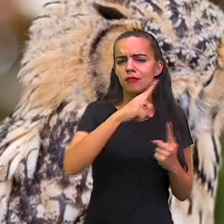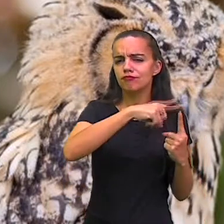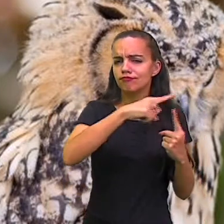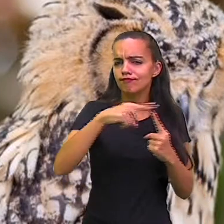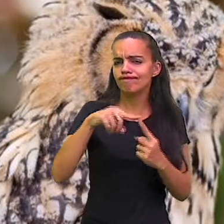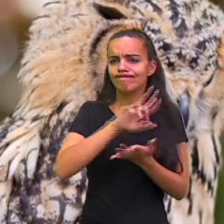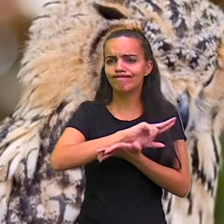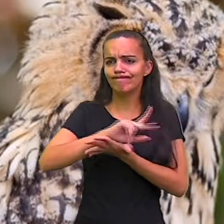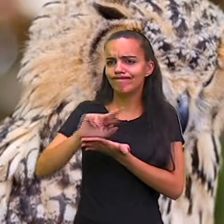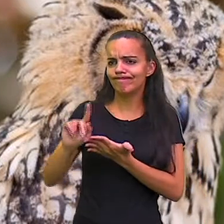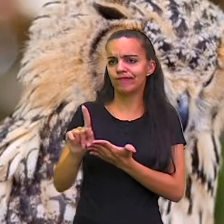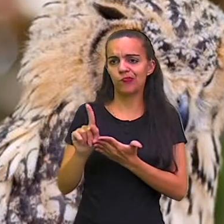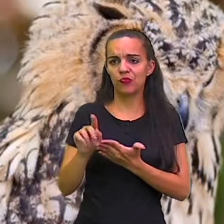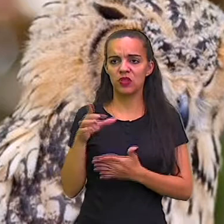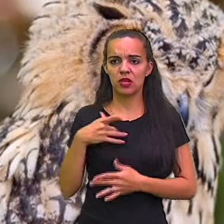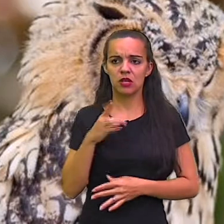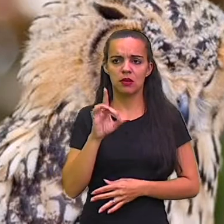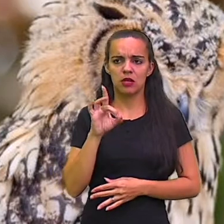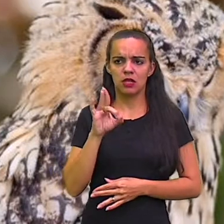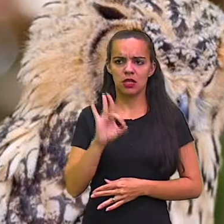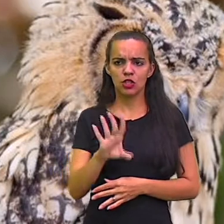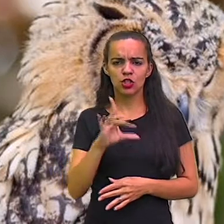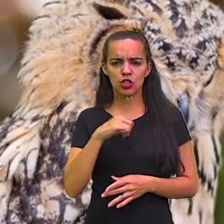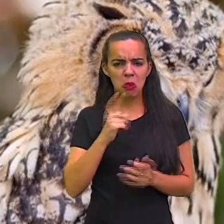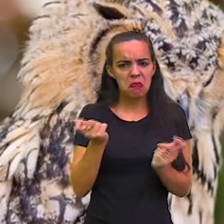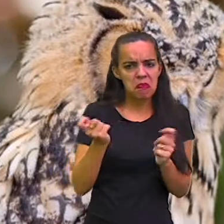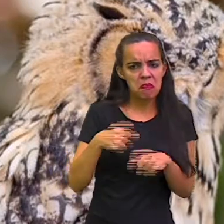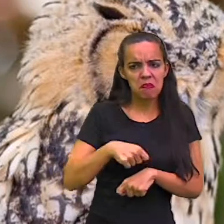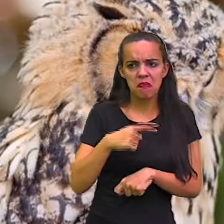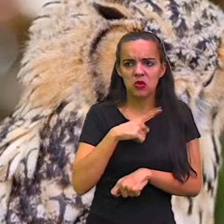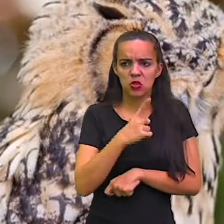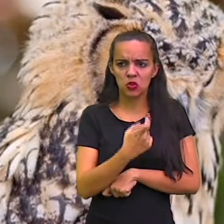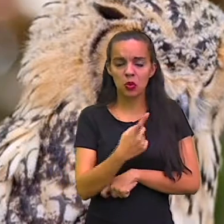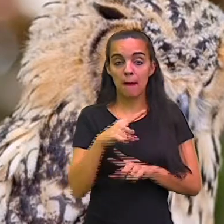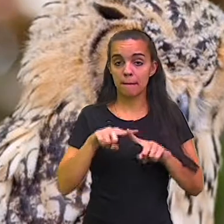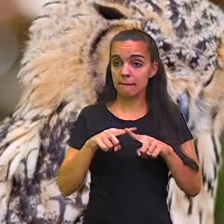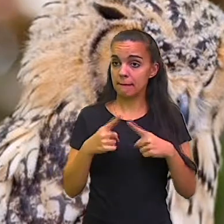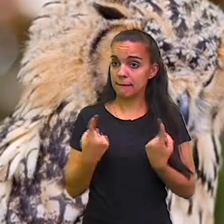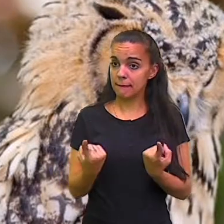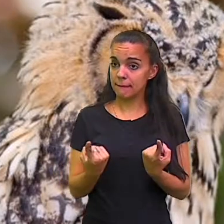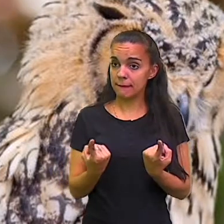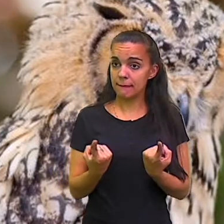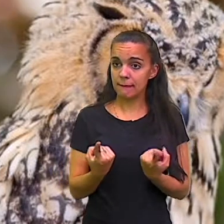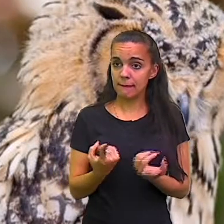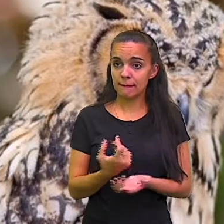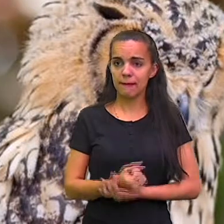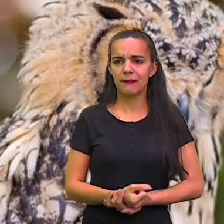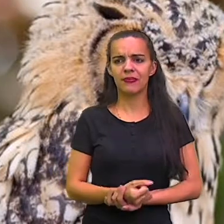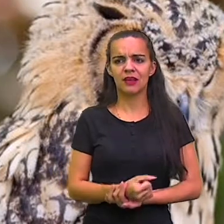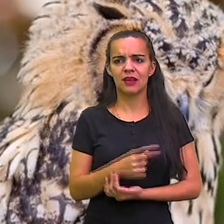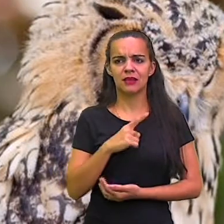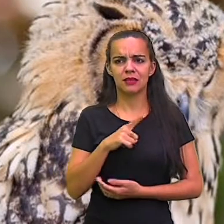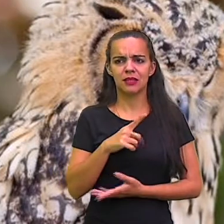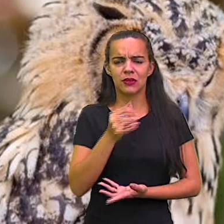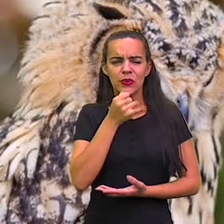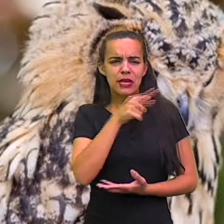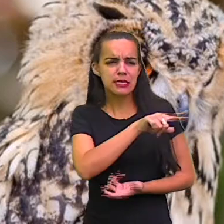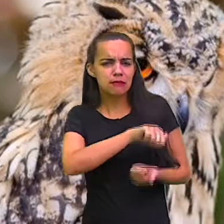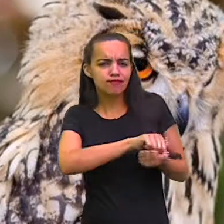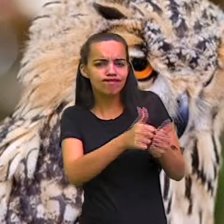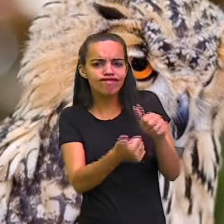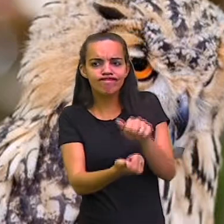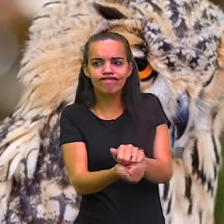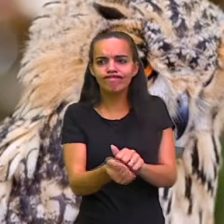de aves não apresentaram em essa capacidade no entanto essas adaptações